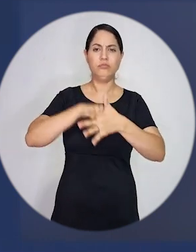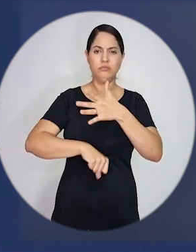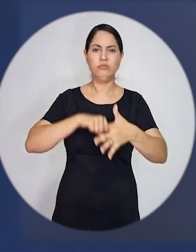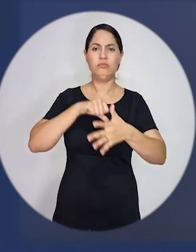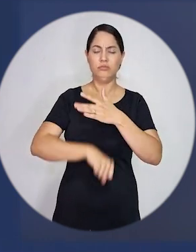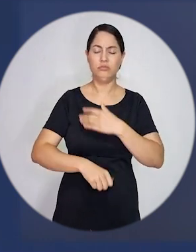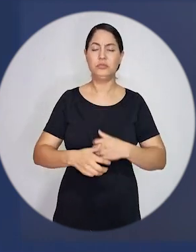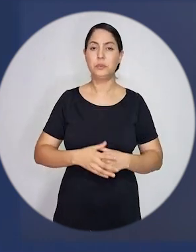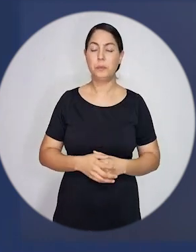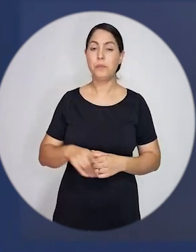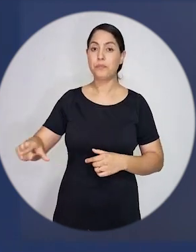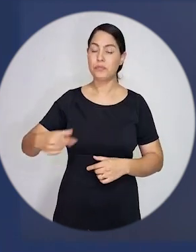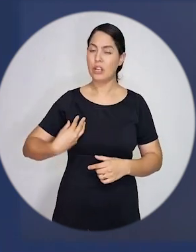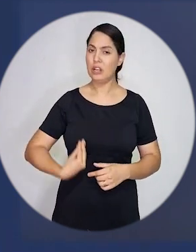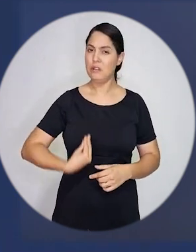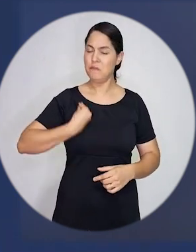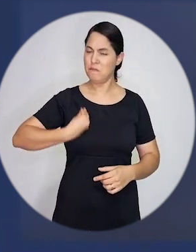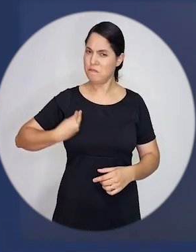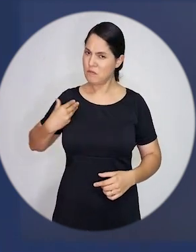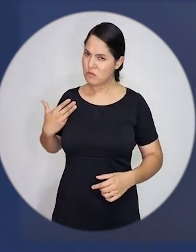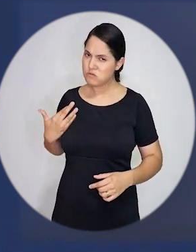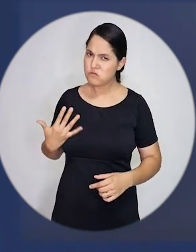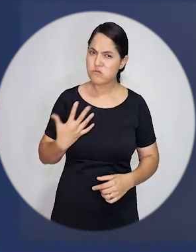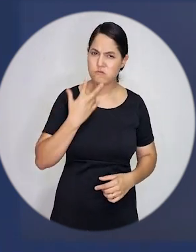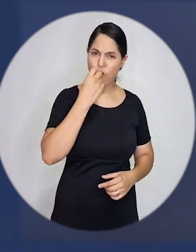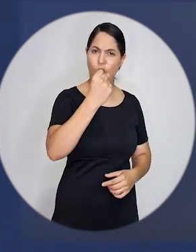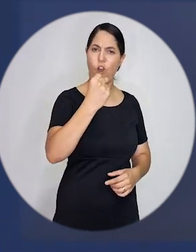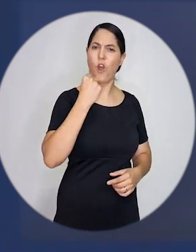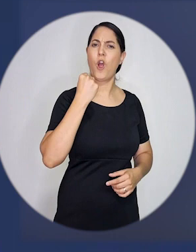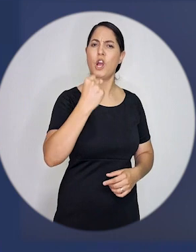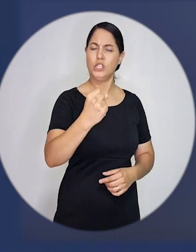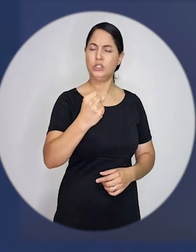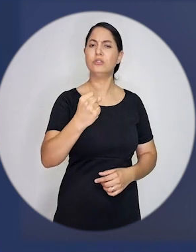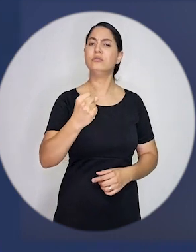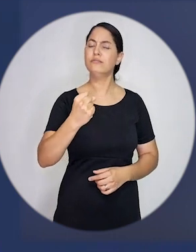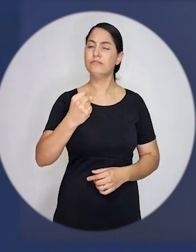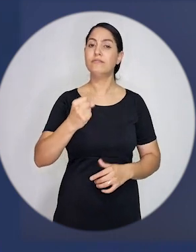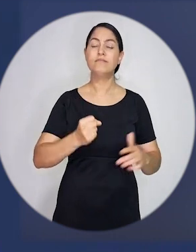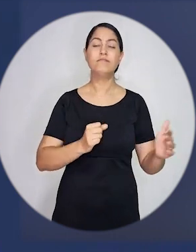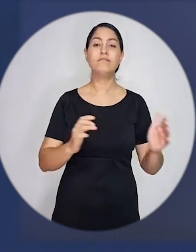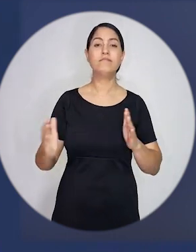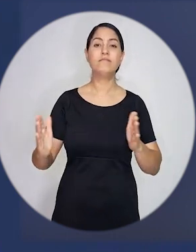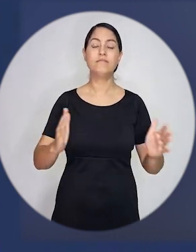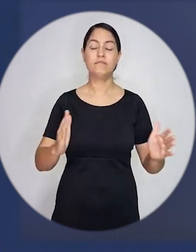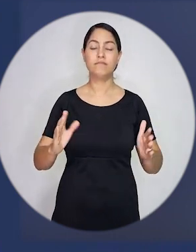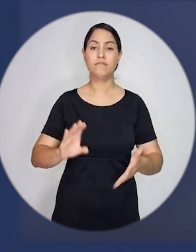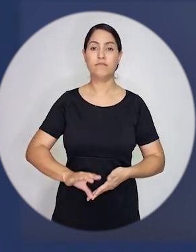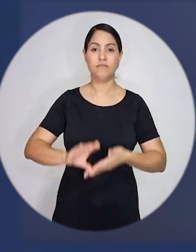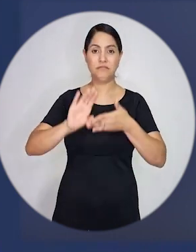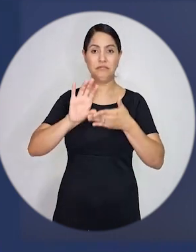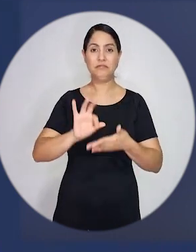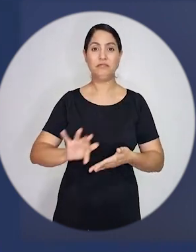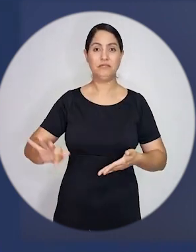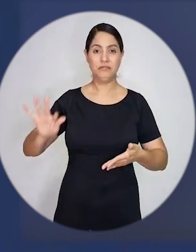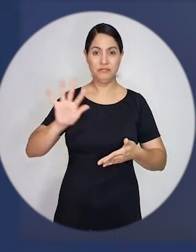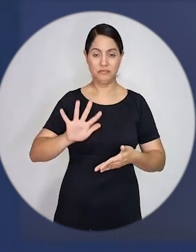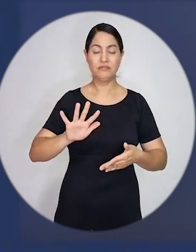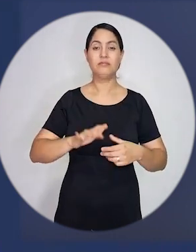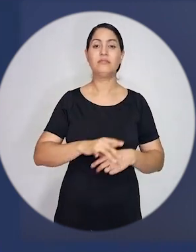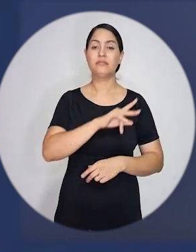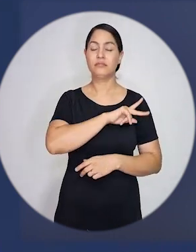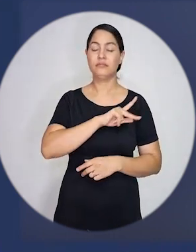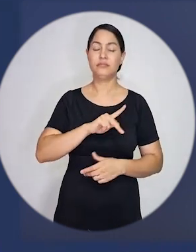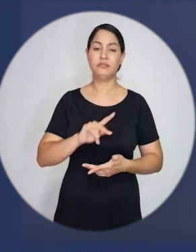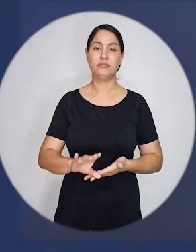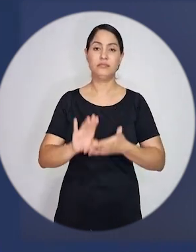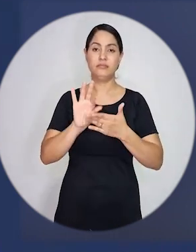democracia. Atuou ainda com mais vigor e na advocacia exerceu o cargo de conselheiro federal